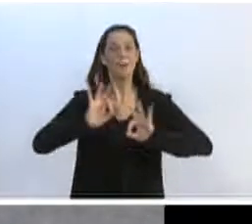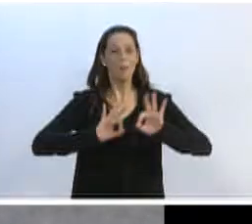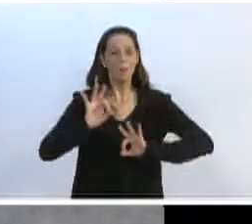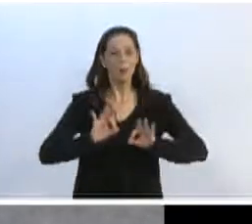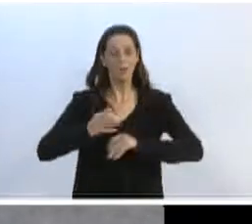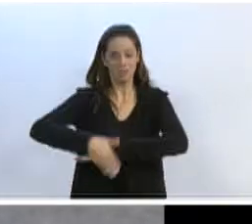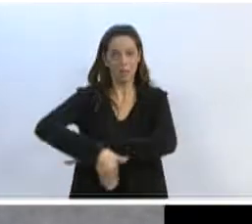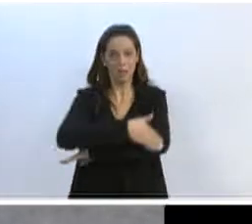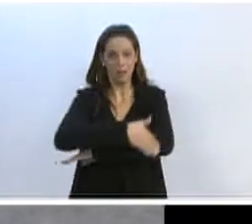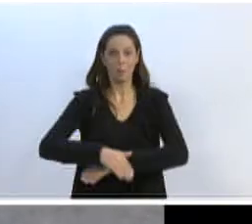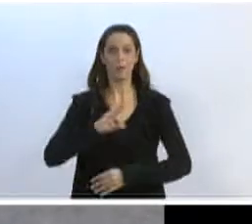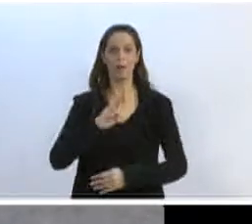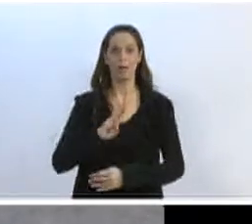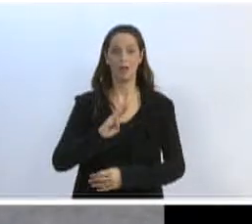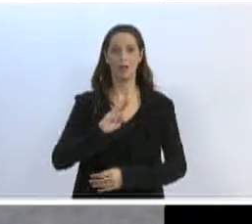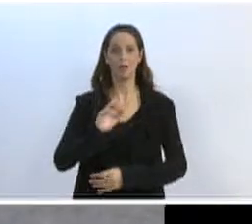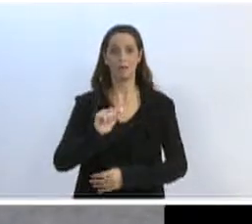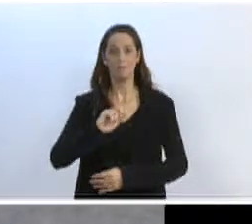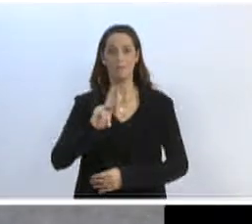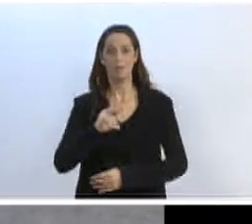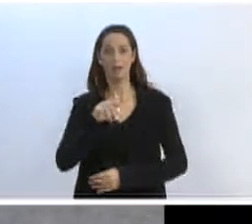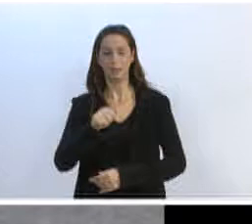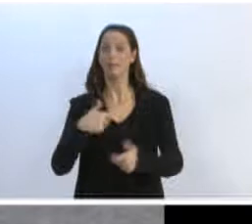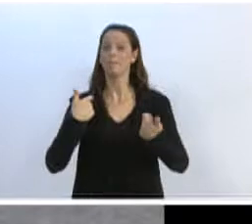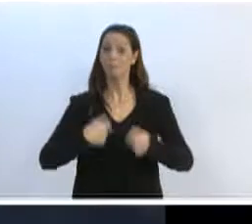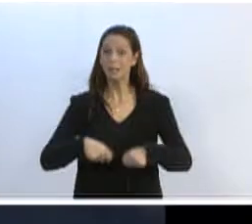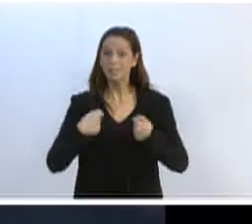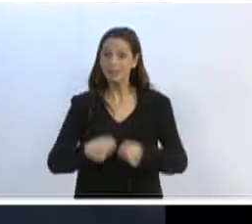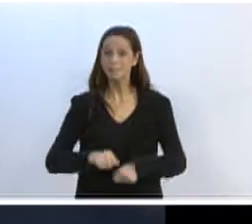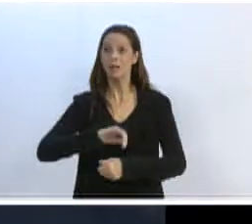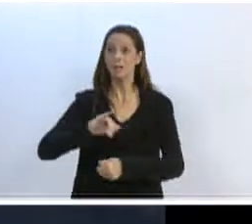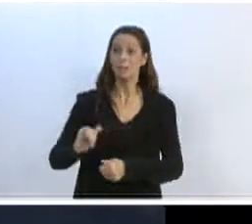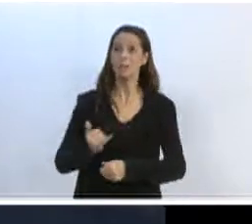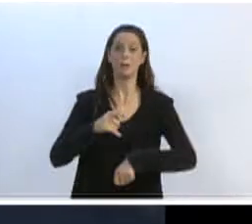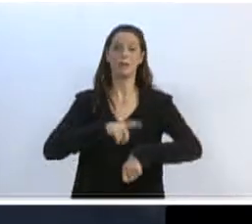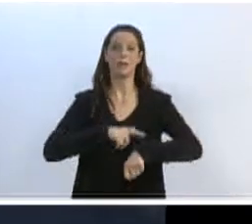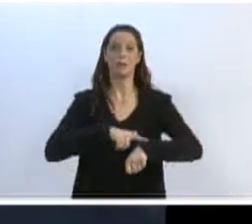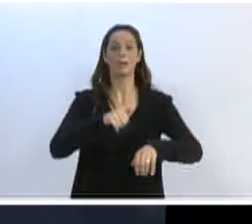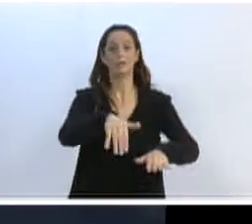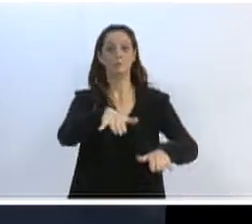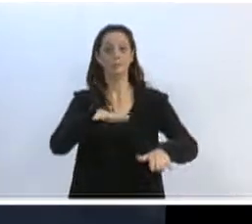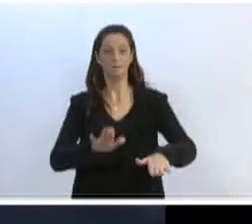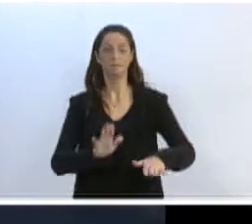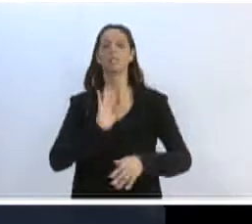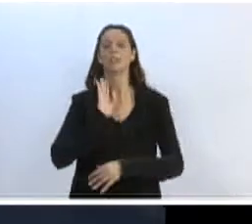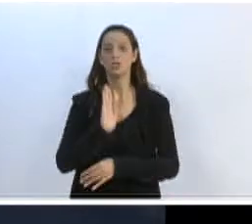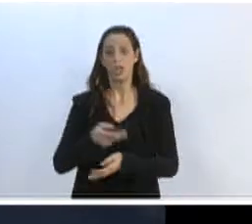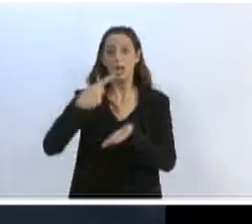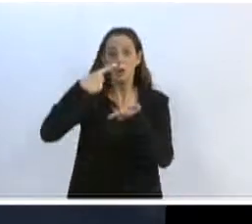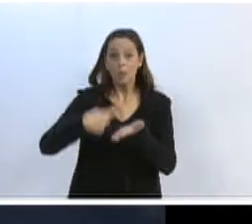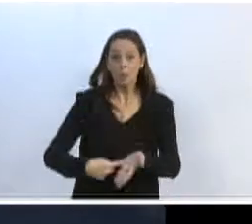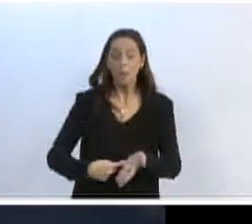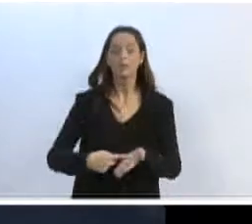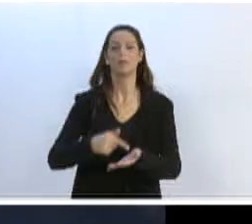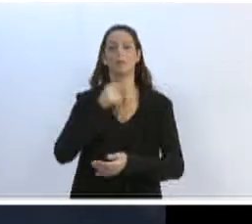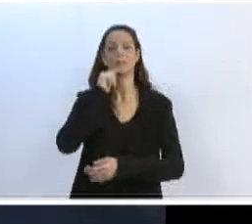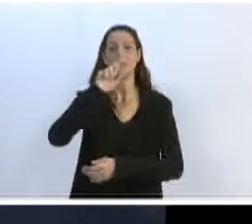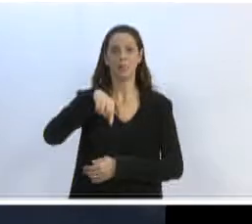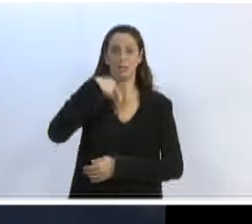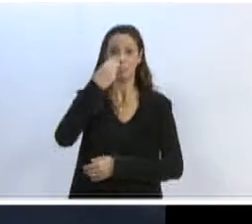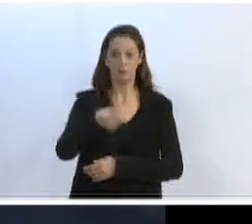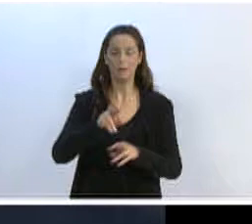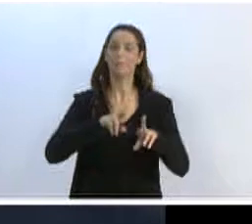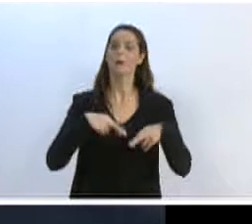concluir obras execução dessas lombadas corredor de 21 estados agendamos uma visita em loco na semana que vem com o livro